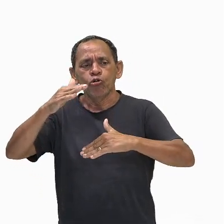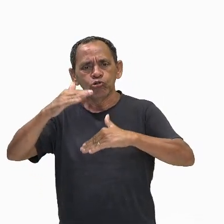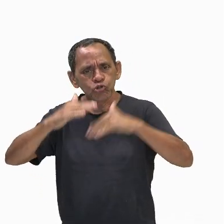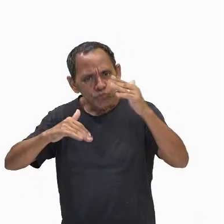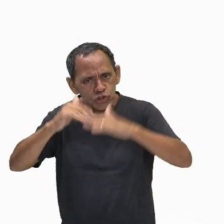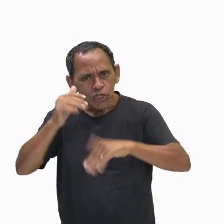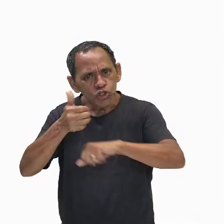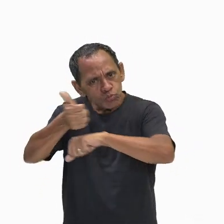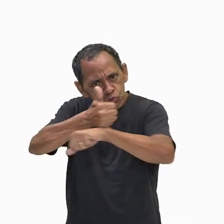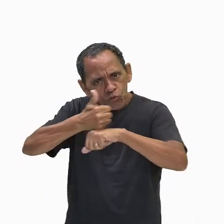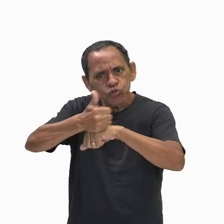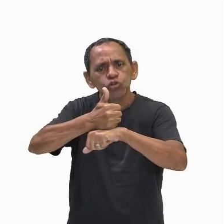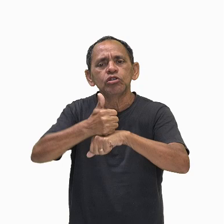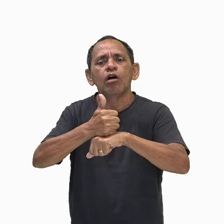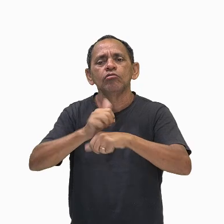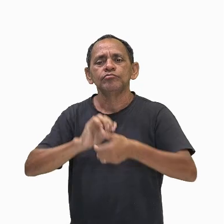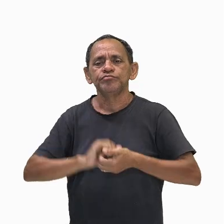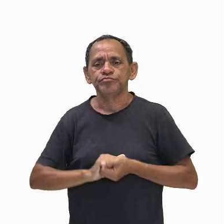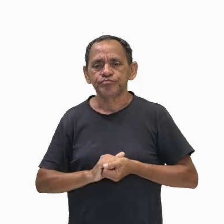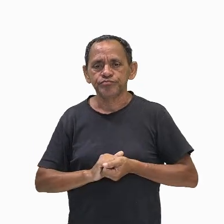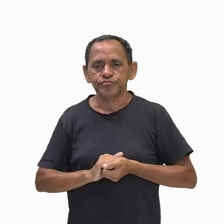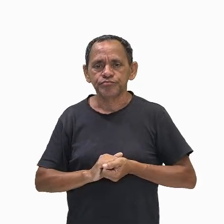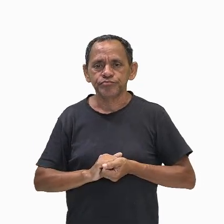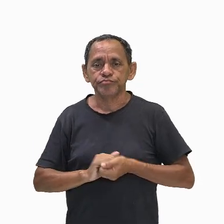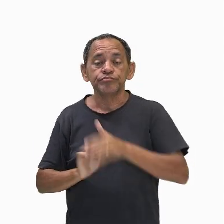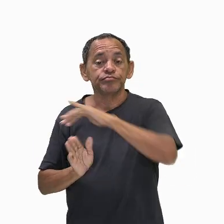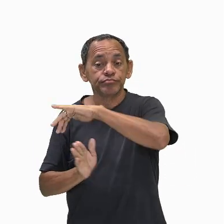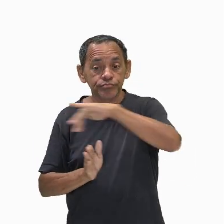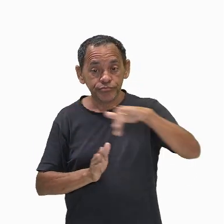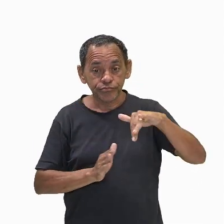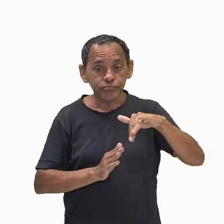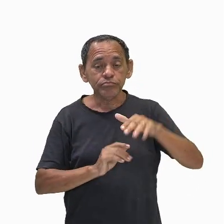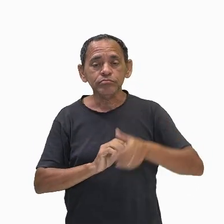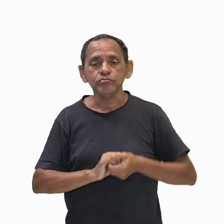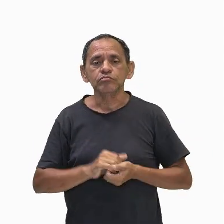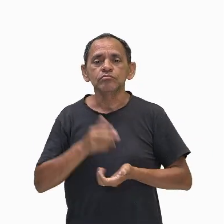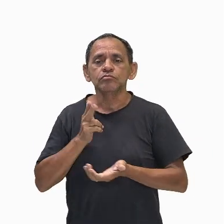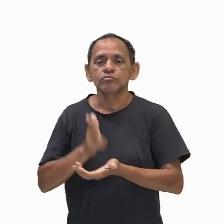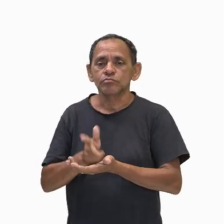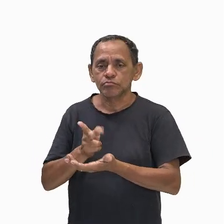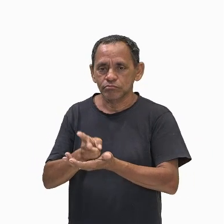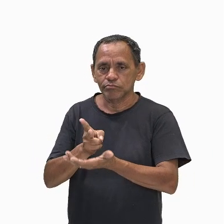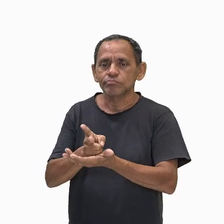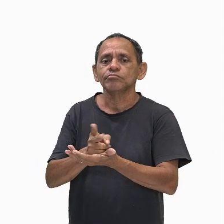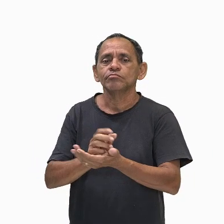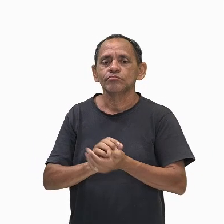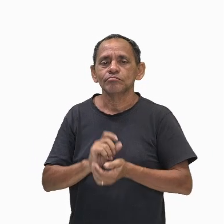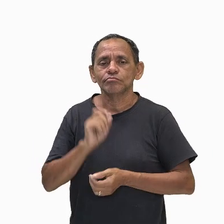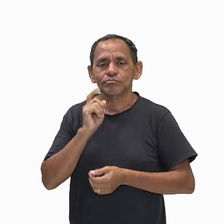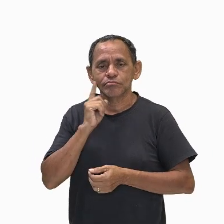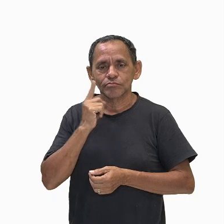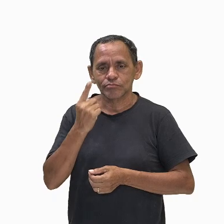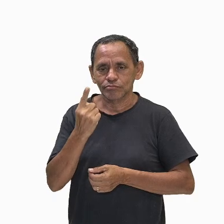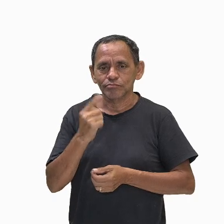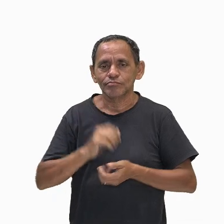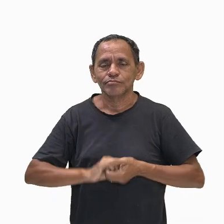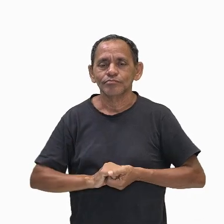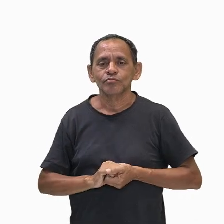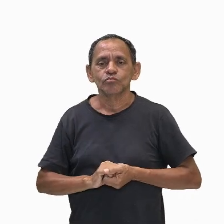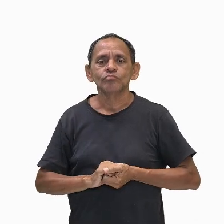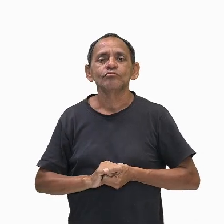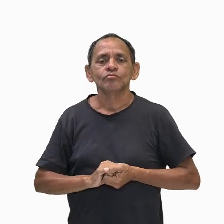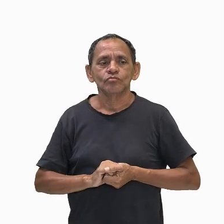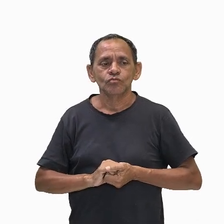darmos continuidade a essas fases do pré-natal, eu apresento a vocês a primeira parte, que é a consulta médica,